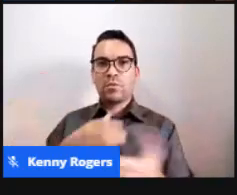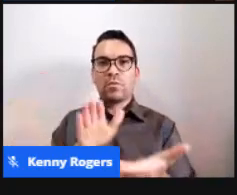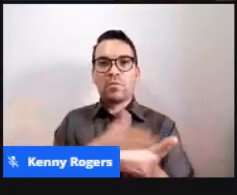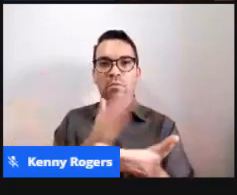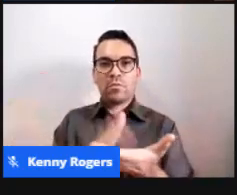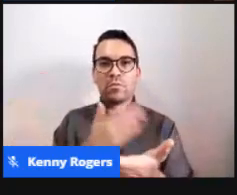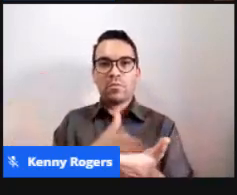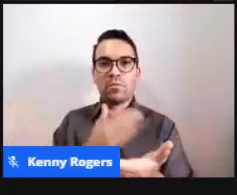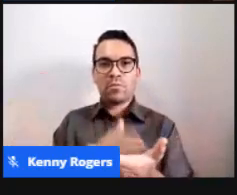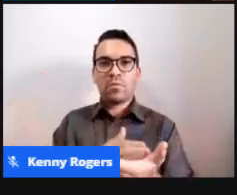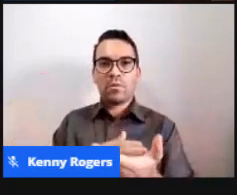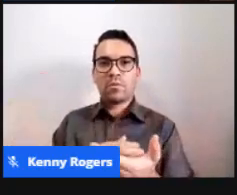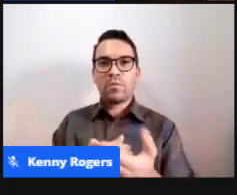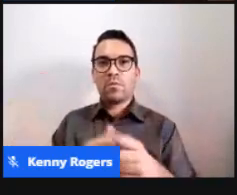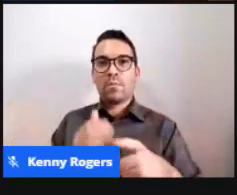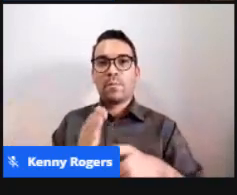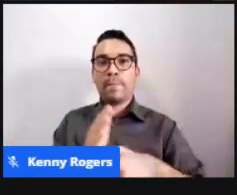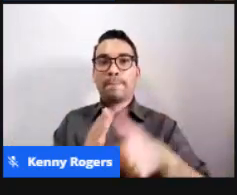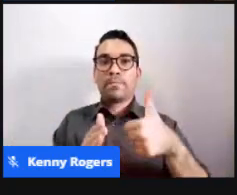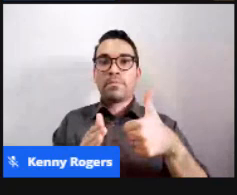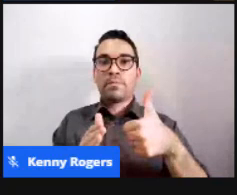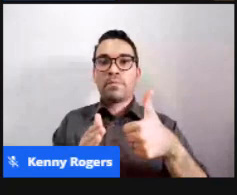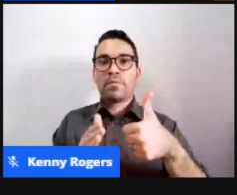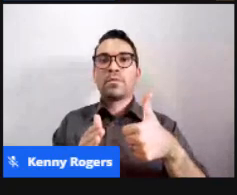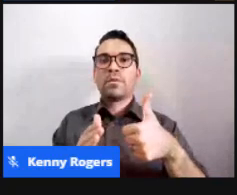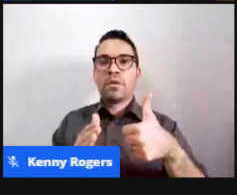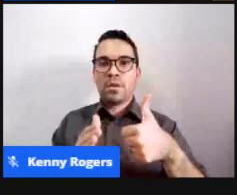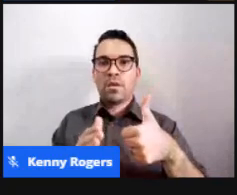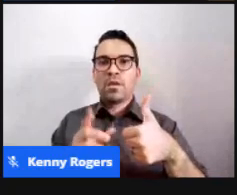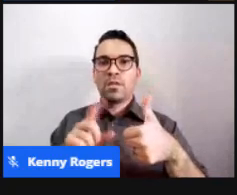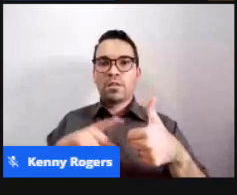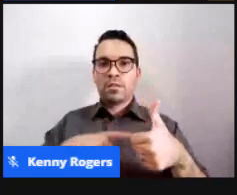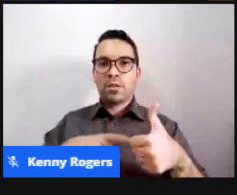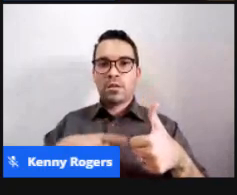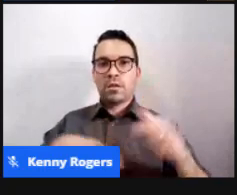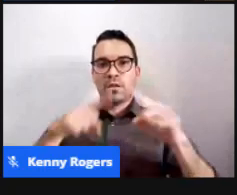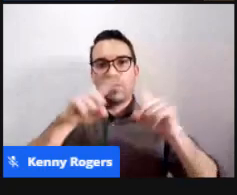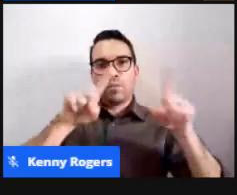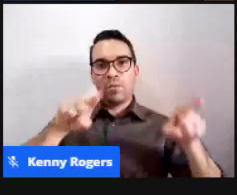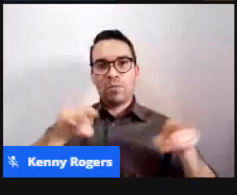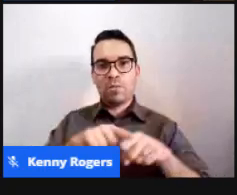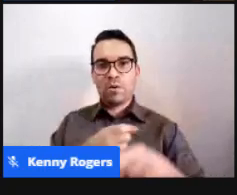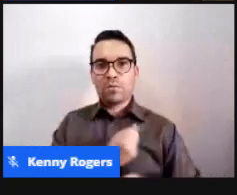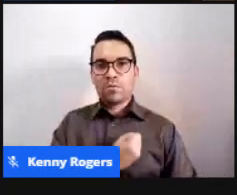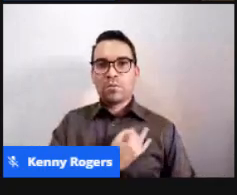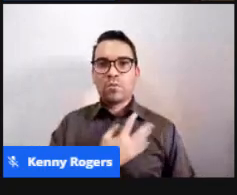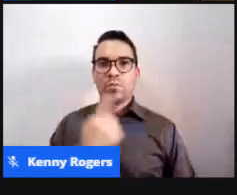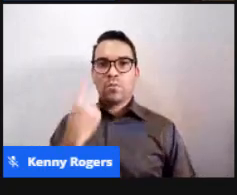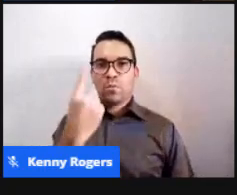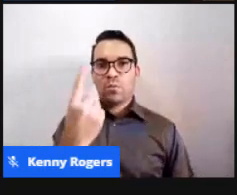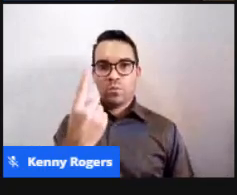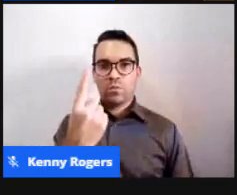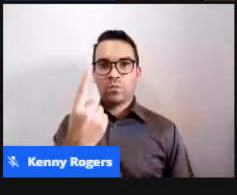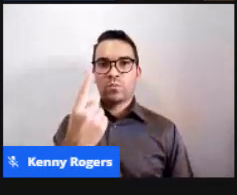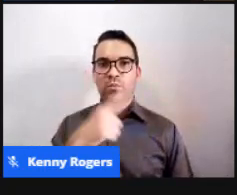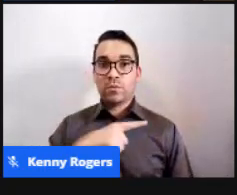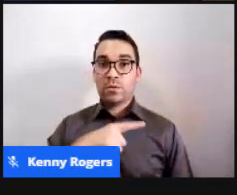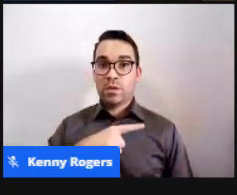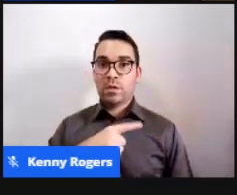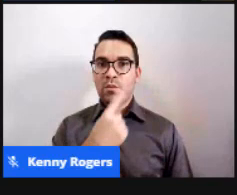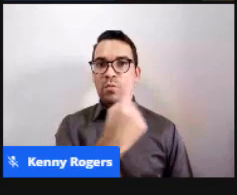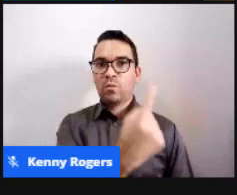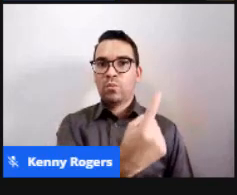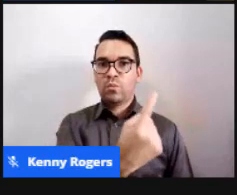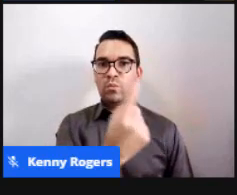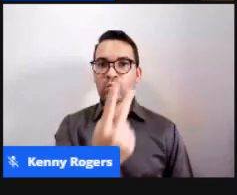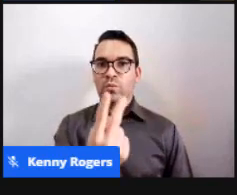quadro. Não está escrito quadro 1, mas você vai lá e abre o sexto ano, você vai ver que tem o quadro 1, quadro 2, 3 e 4. Não está escrito quadro 1, 2,